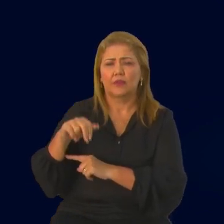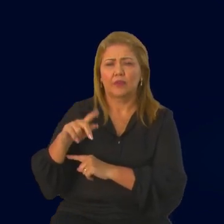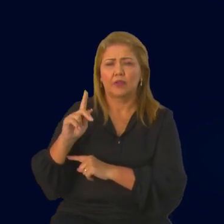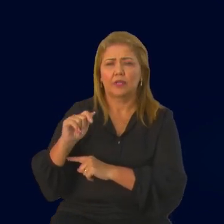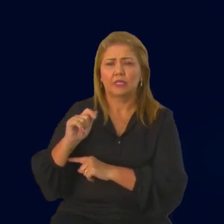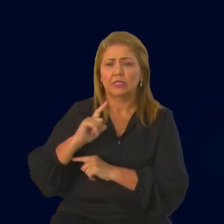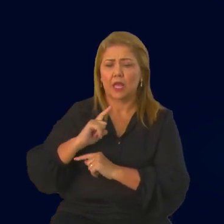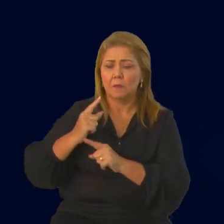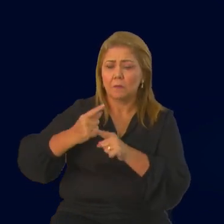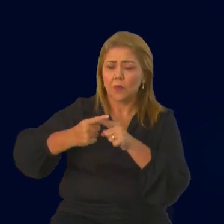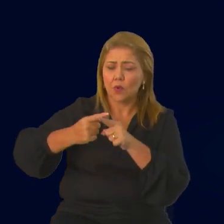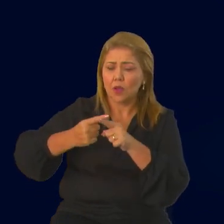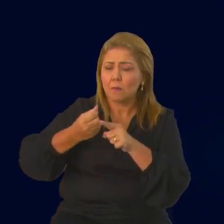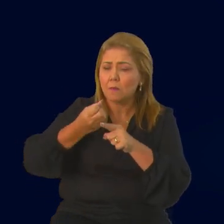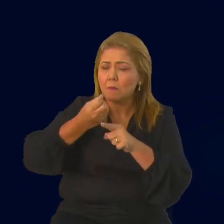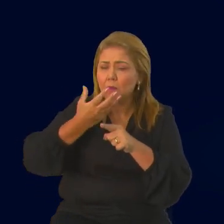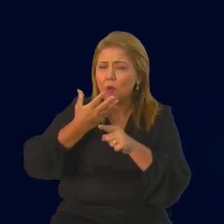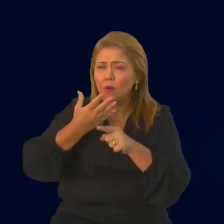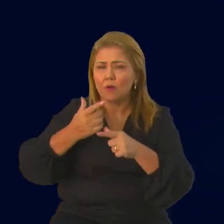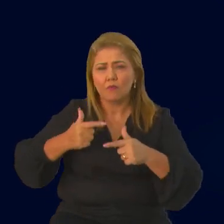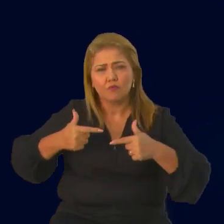como.